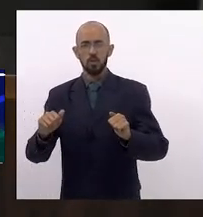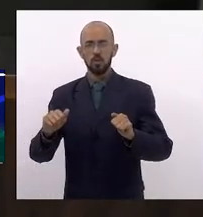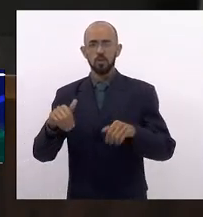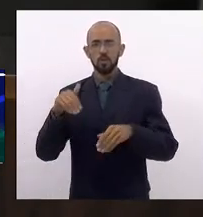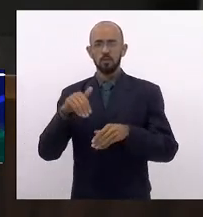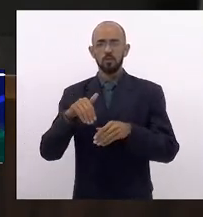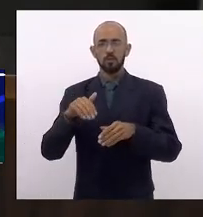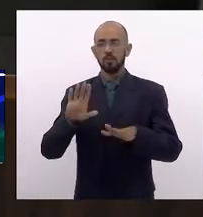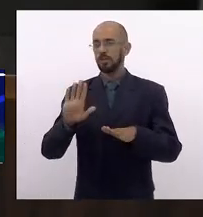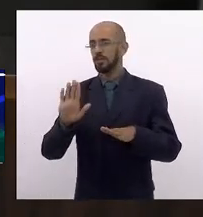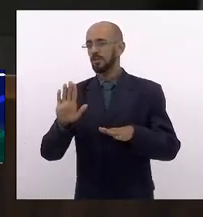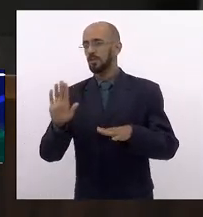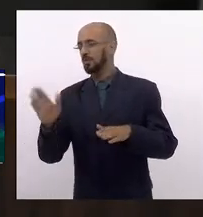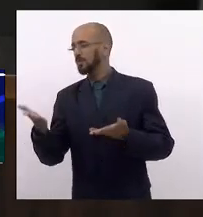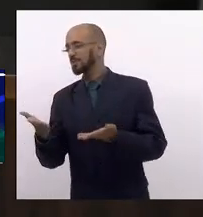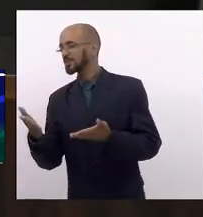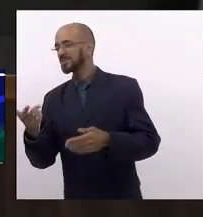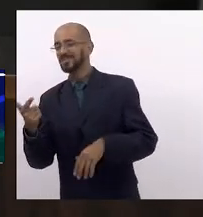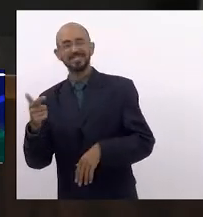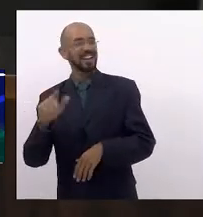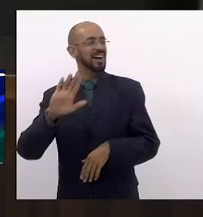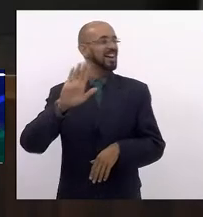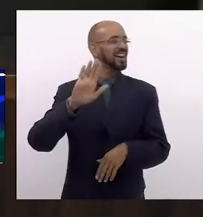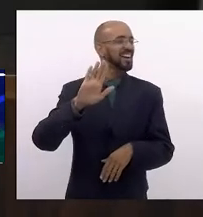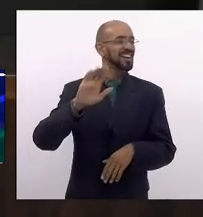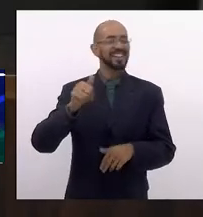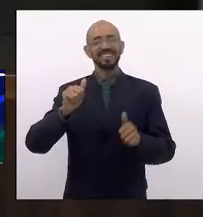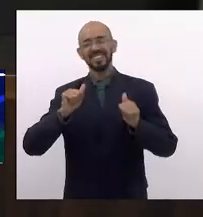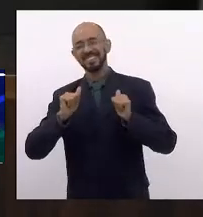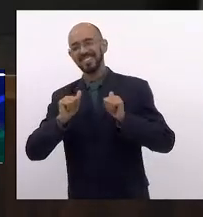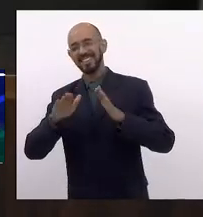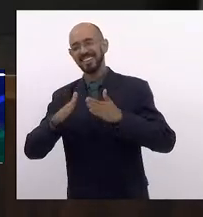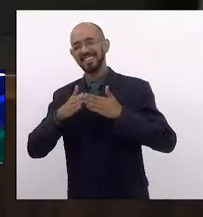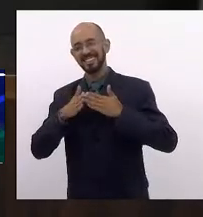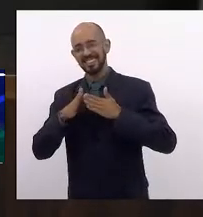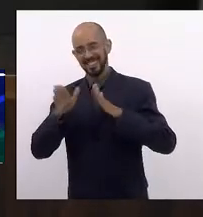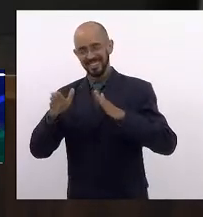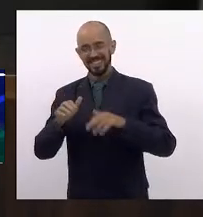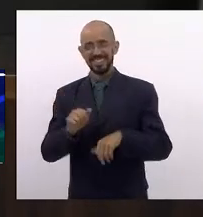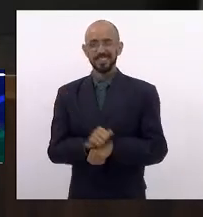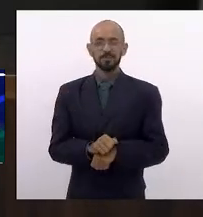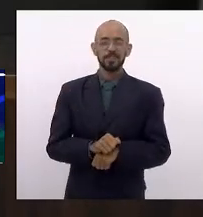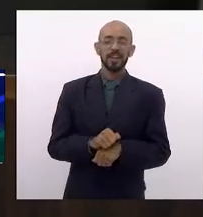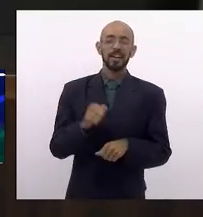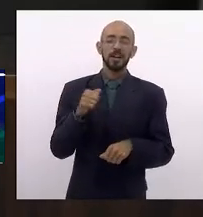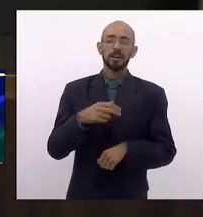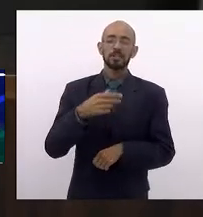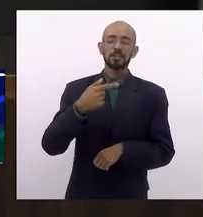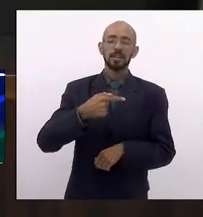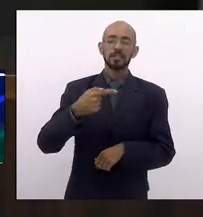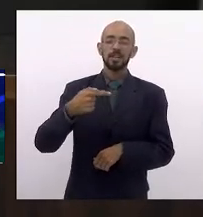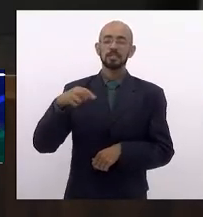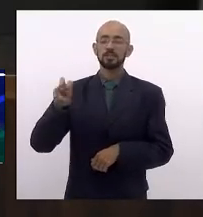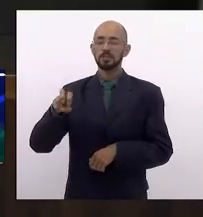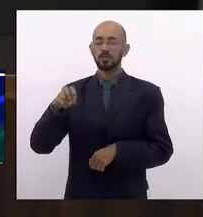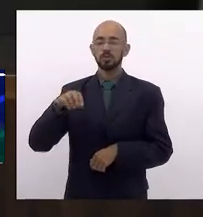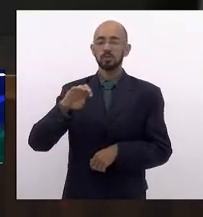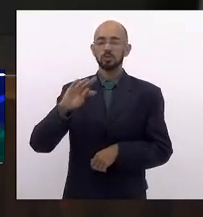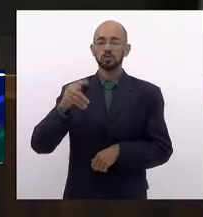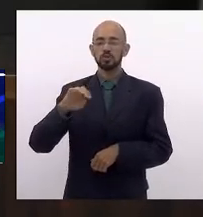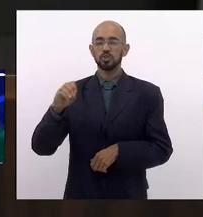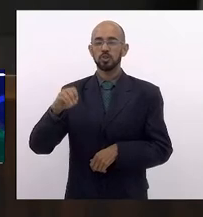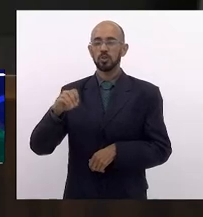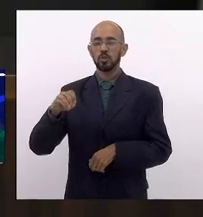hoje não tá não dá que ela tá hoje de licença pode a solução 775 de 21 de autoria do deputado Chico Machado